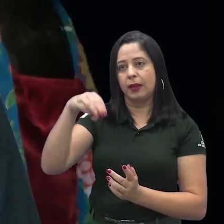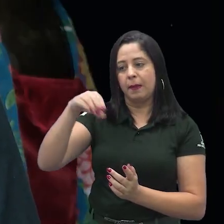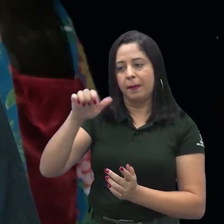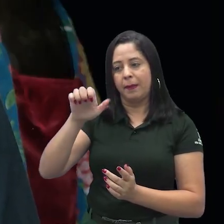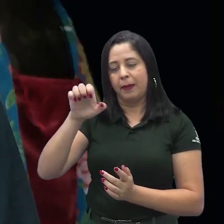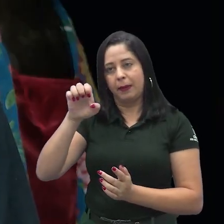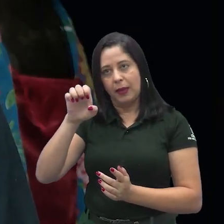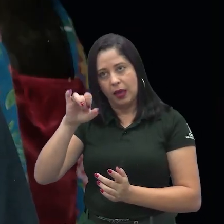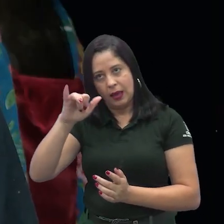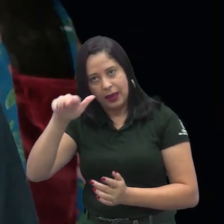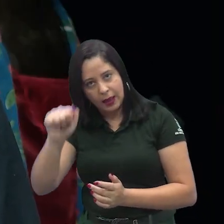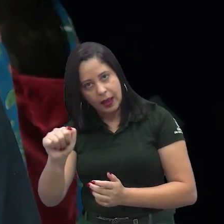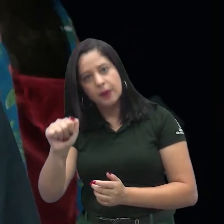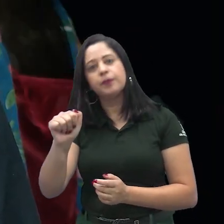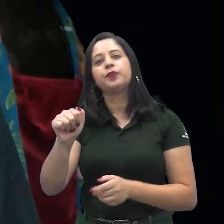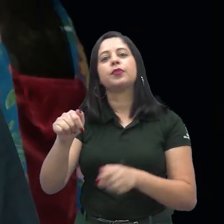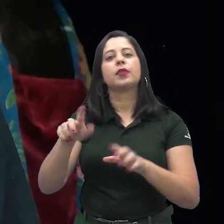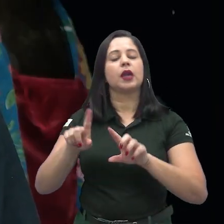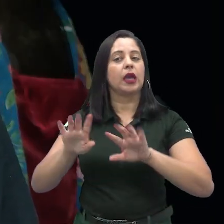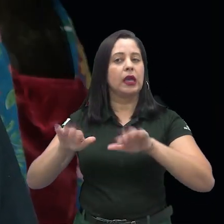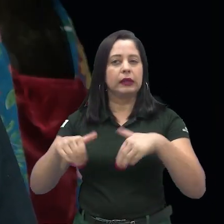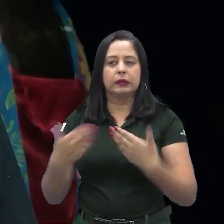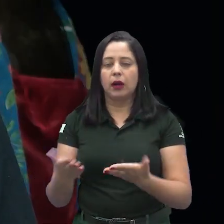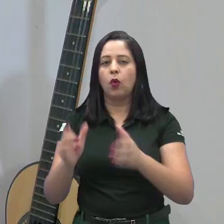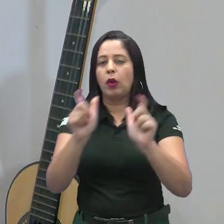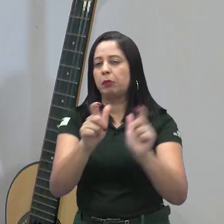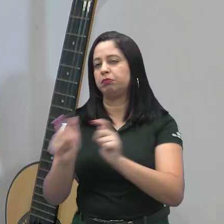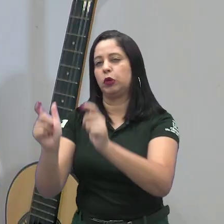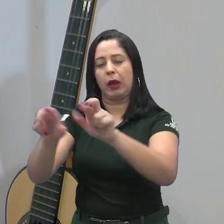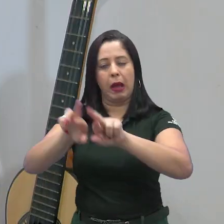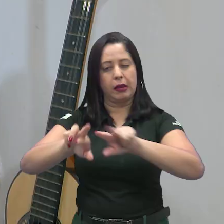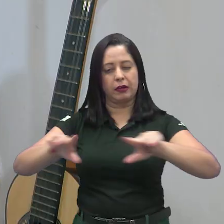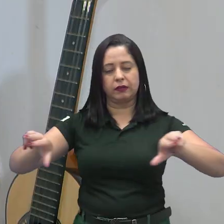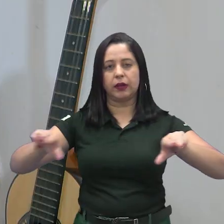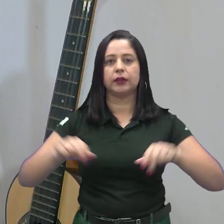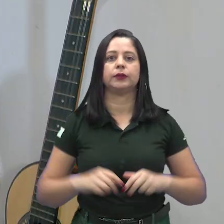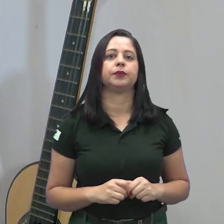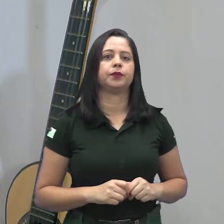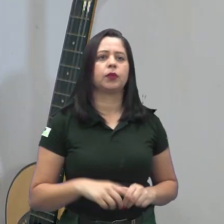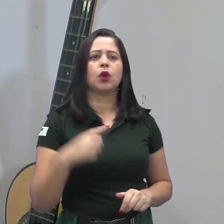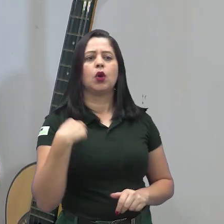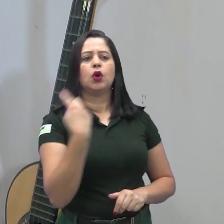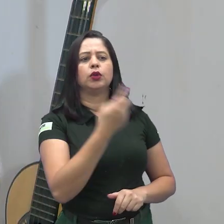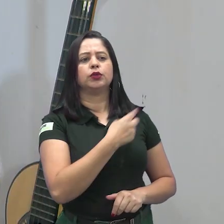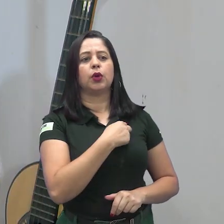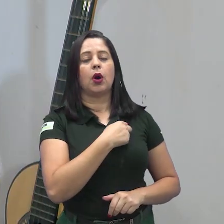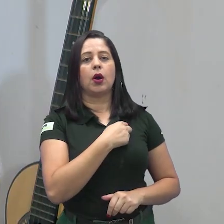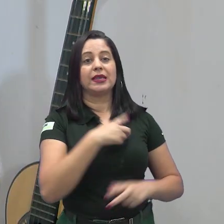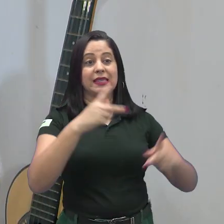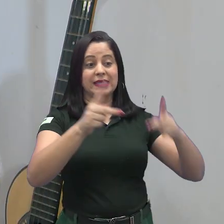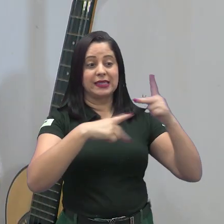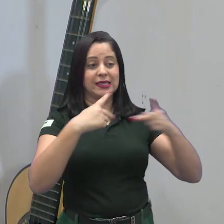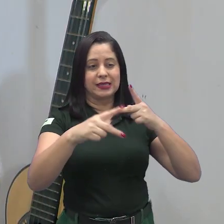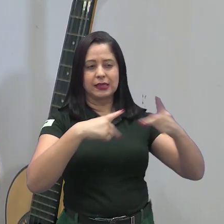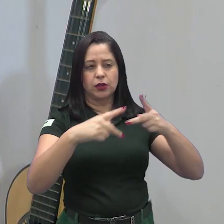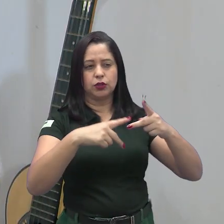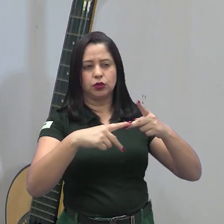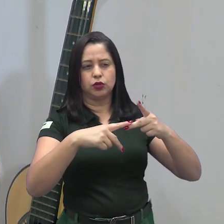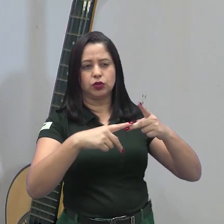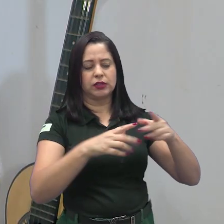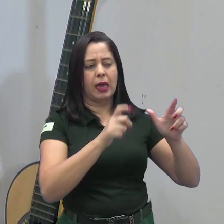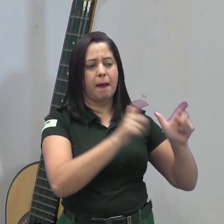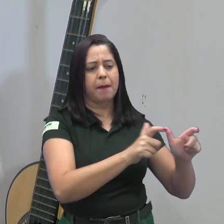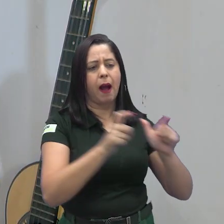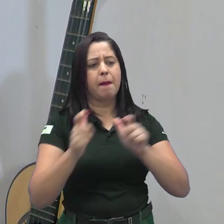espaços alternativos onde a cultura não chega, né? Então, a gente fez o mapeamento, né, das regiões, né, de